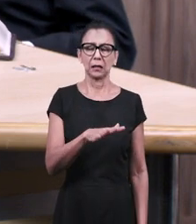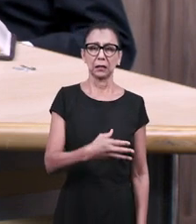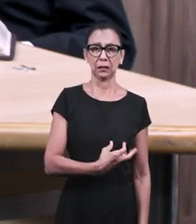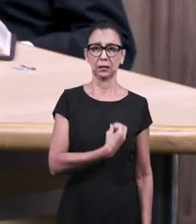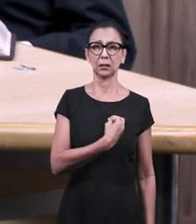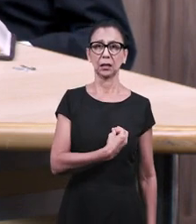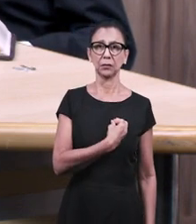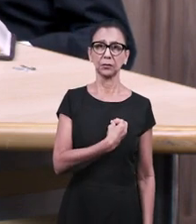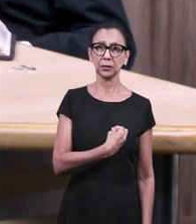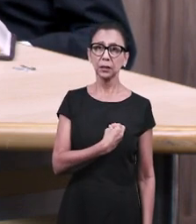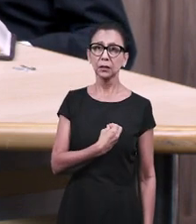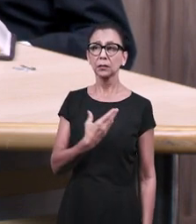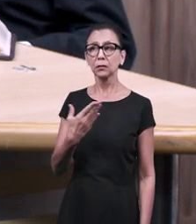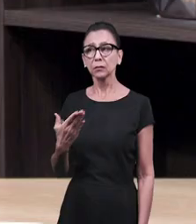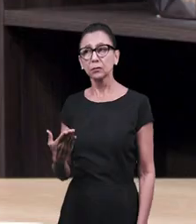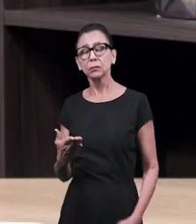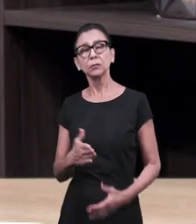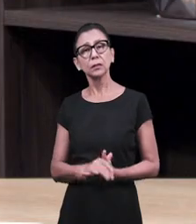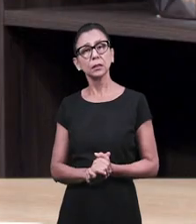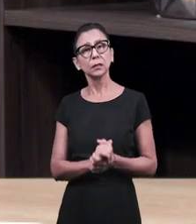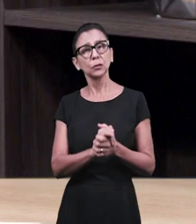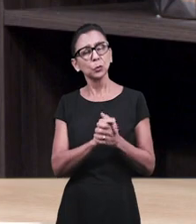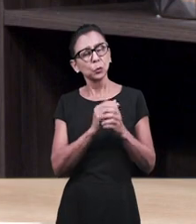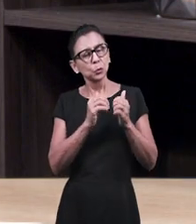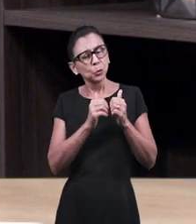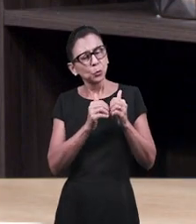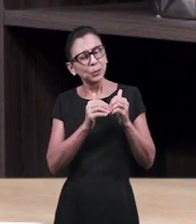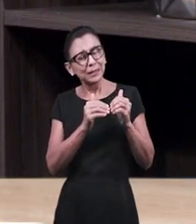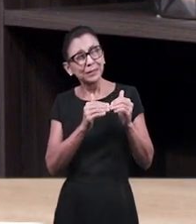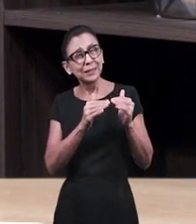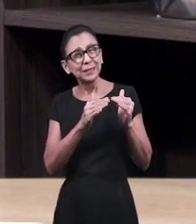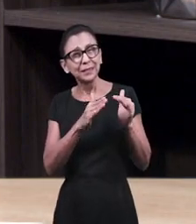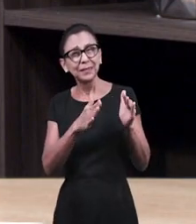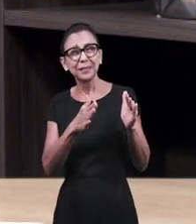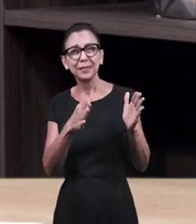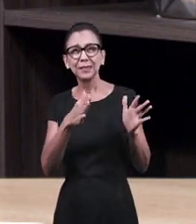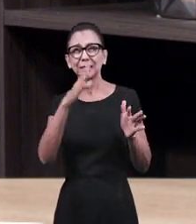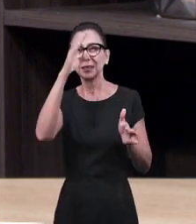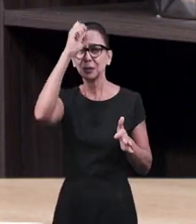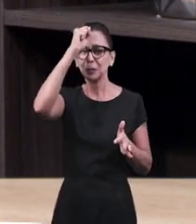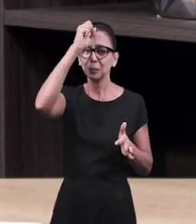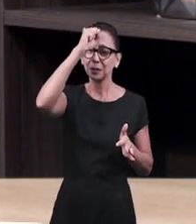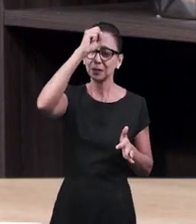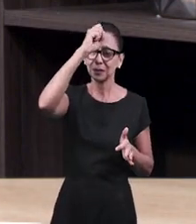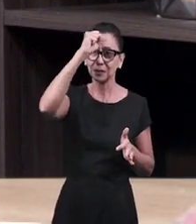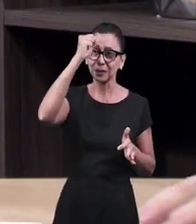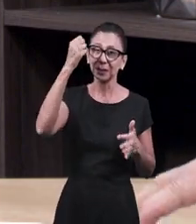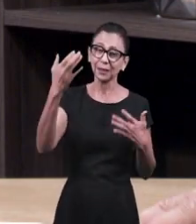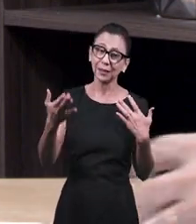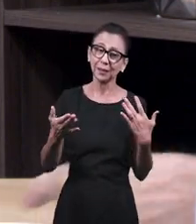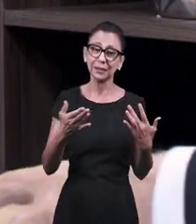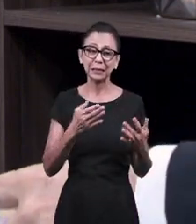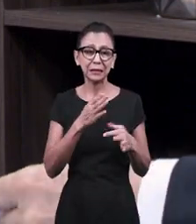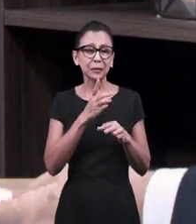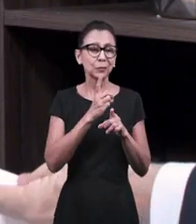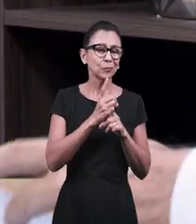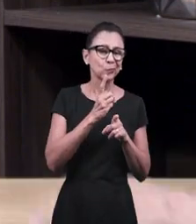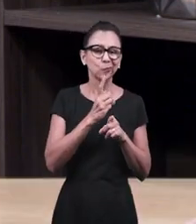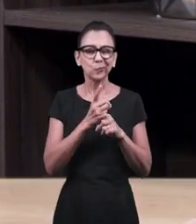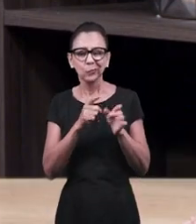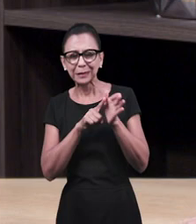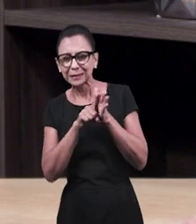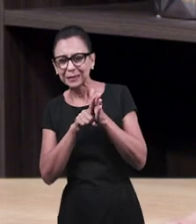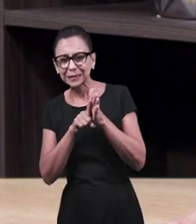da vida, você tem uma parte inicial onde você ainda está aprendendo, ainda Exatamente. está descobrindo a parte